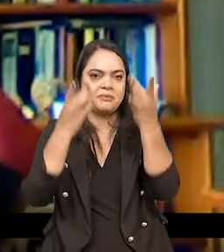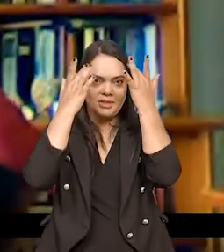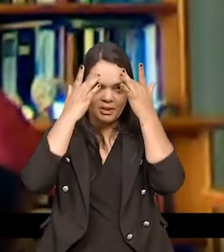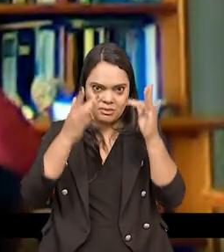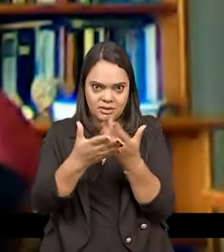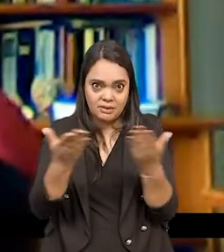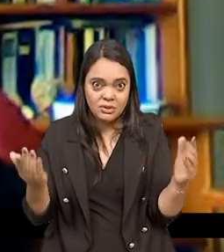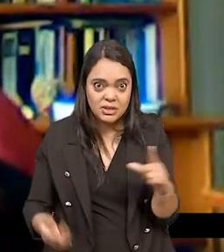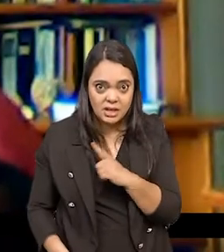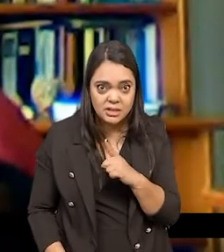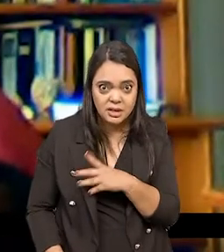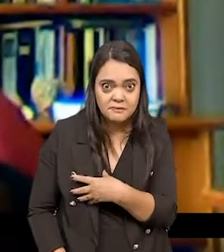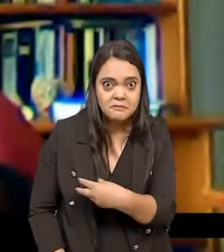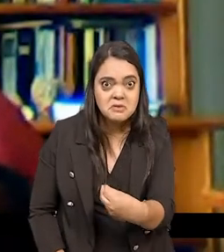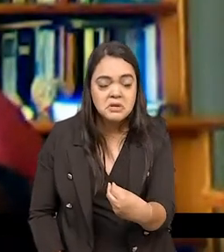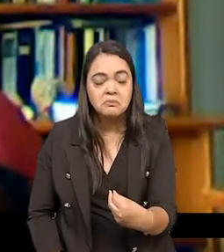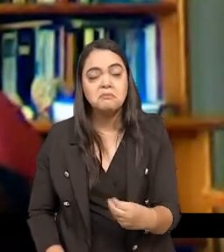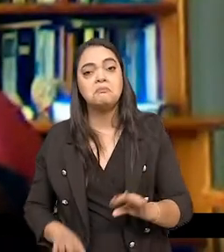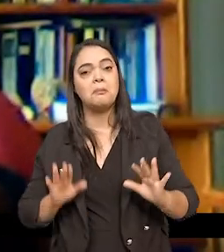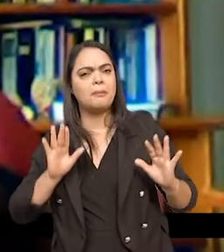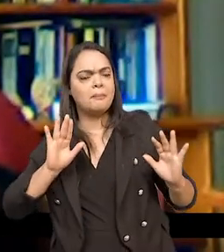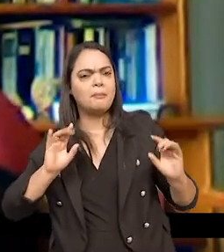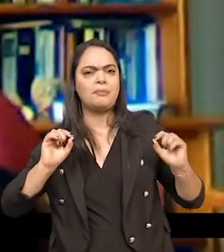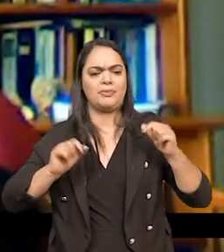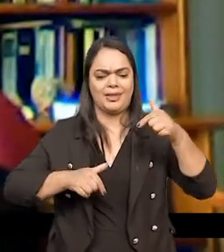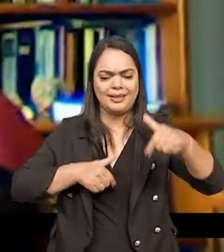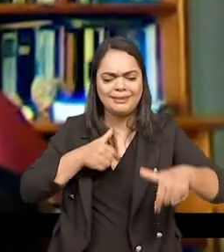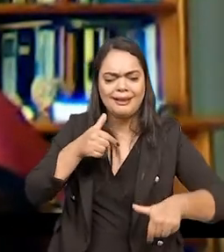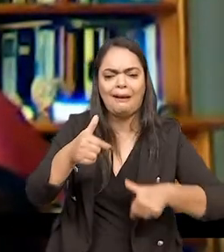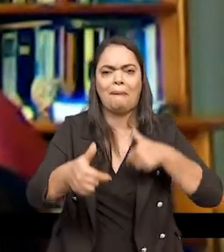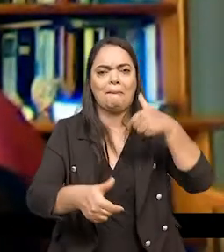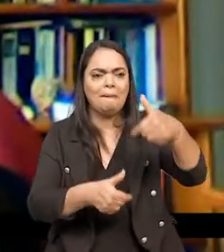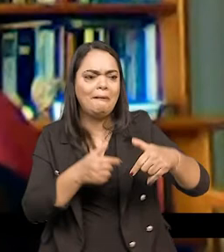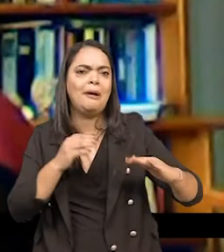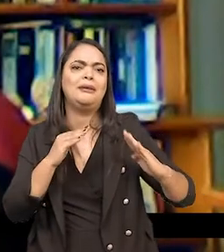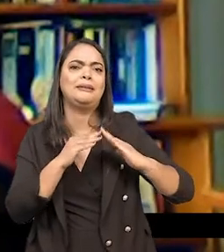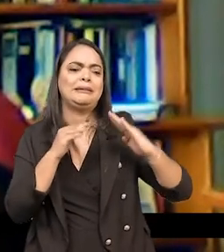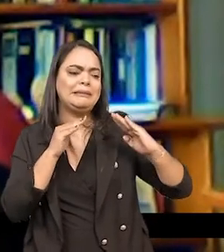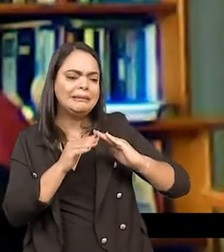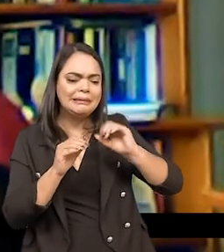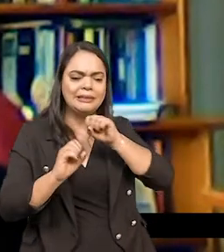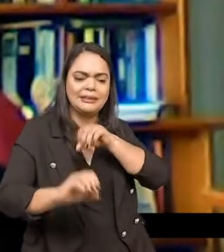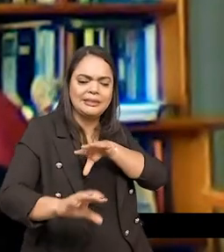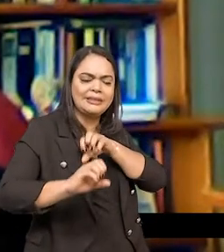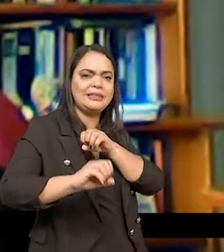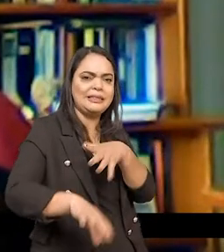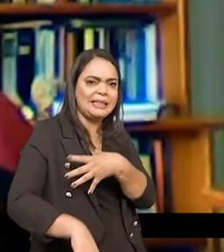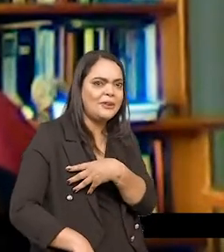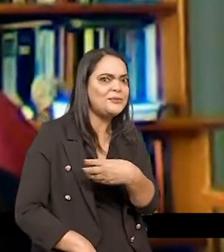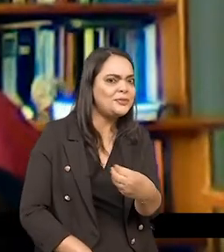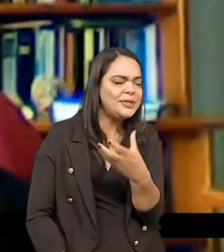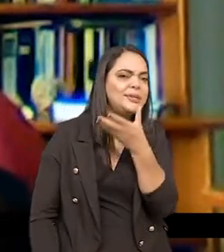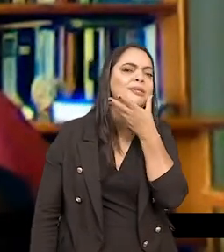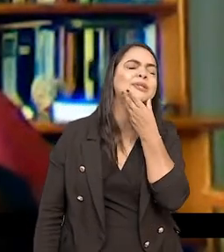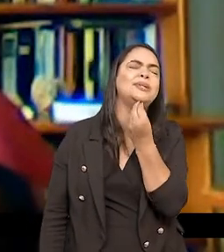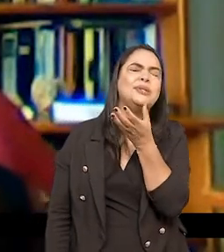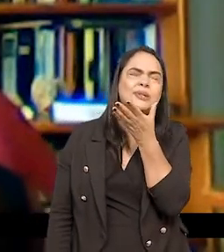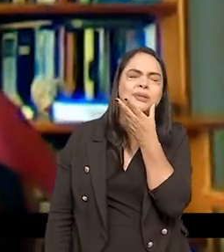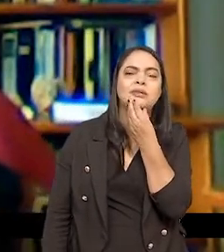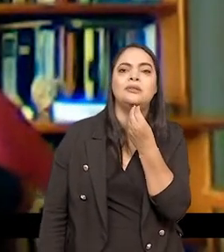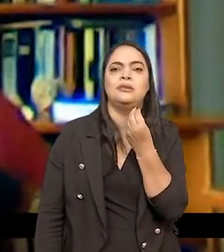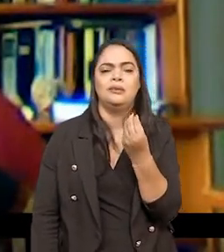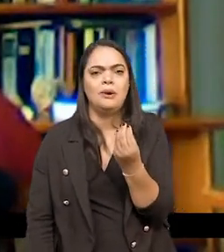sei se vocês têm filhos, mas o trabalho que a gente tem em casa com os filhos da gente, homens, né?